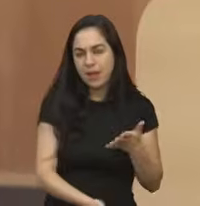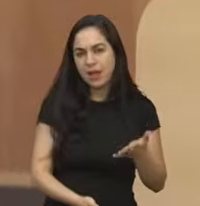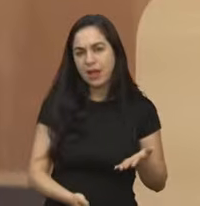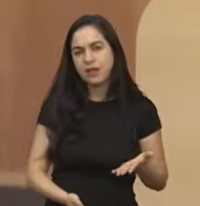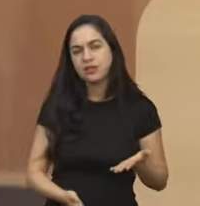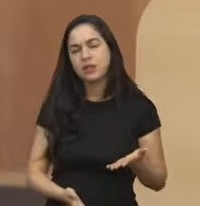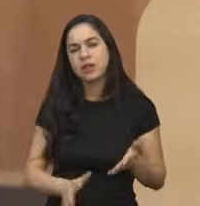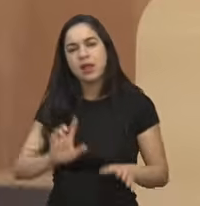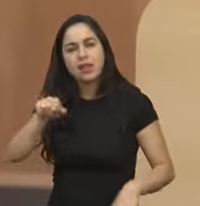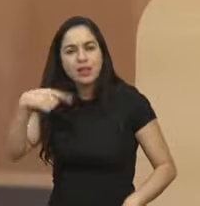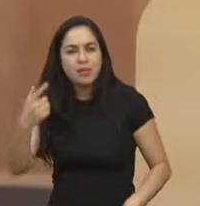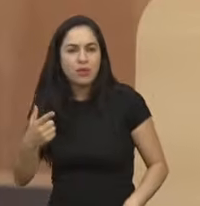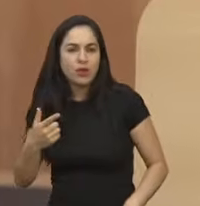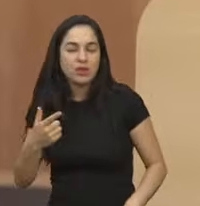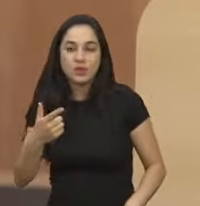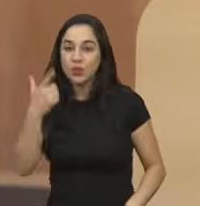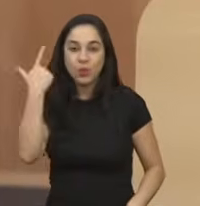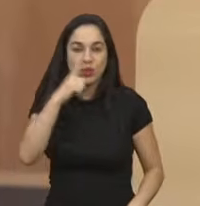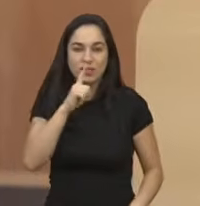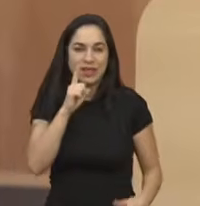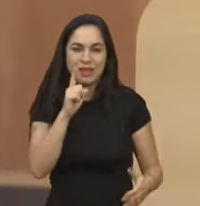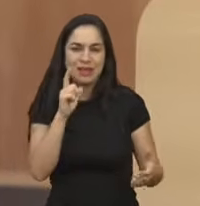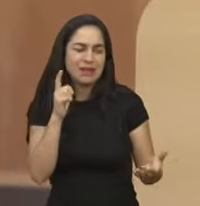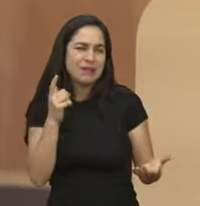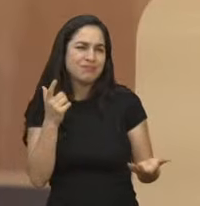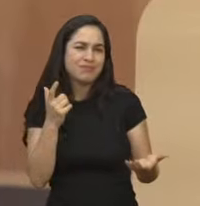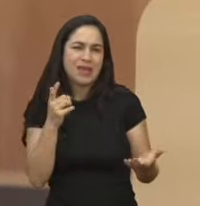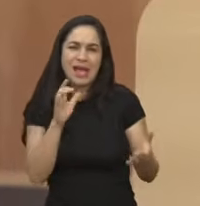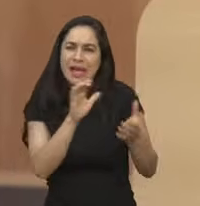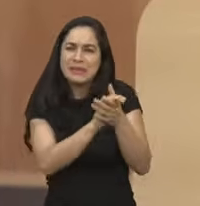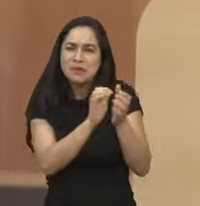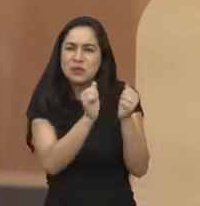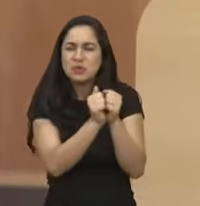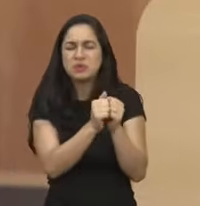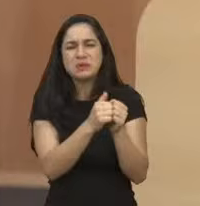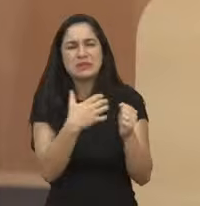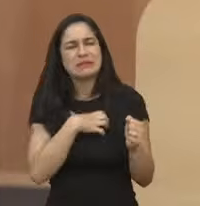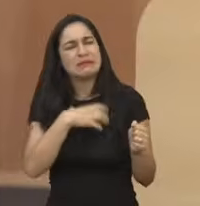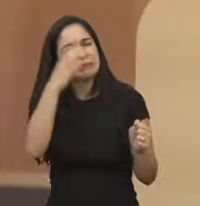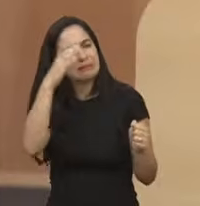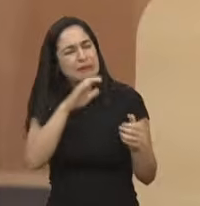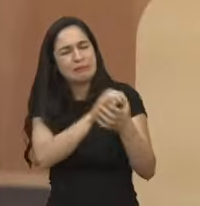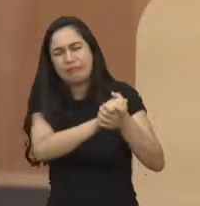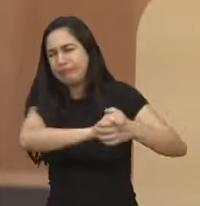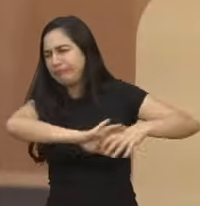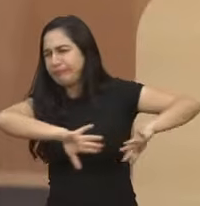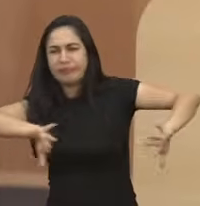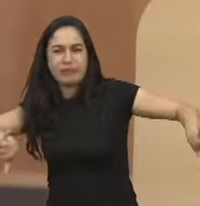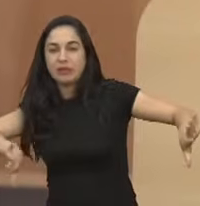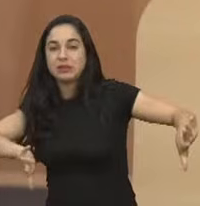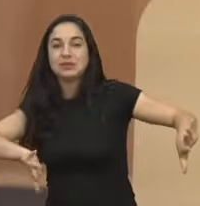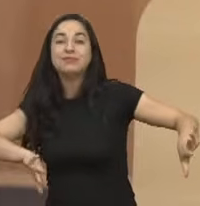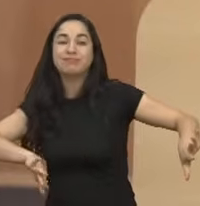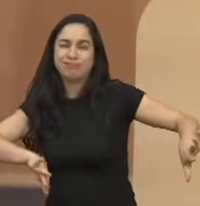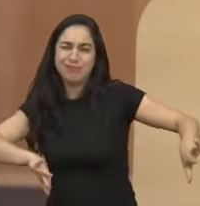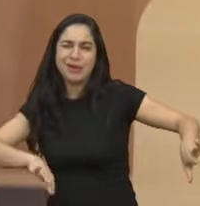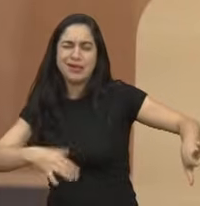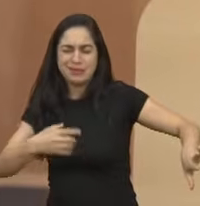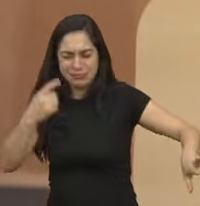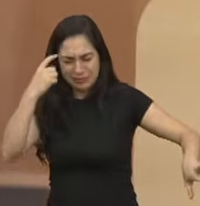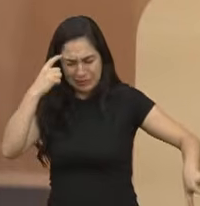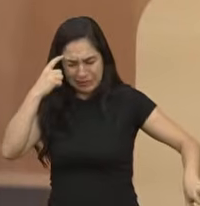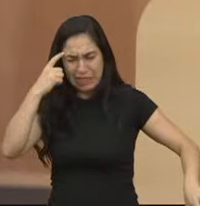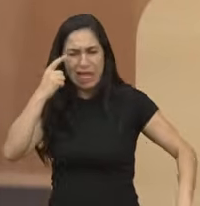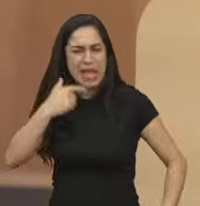por exemplo, mais seguir com seus casamentos, nos seus relacionamentos, não se sentem mais merecedoras ou capazes de ser mãe, e